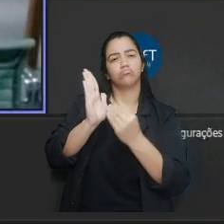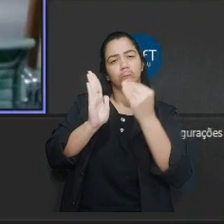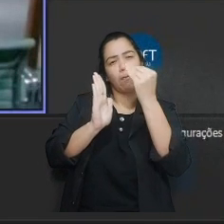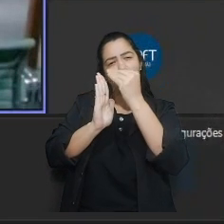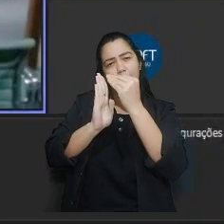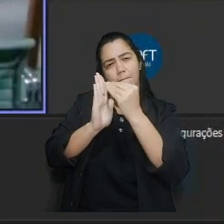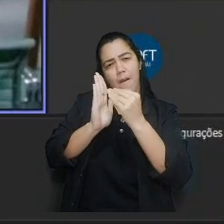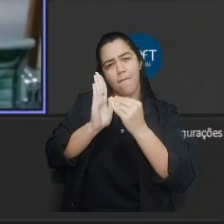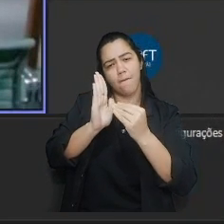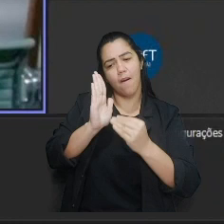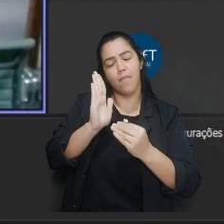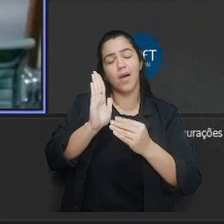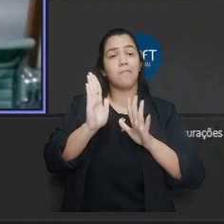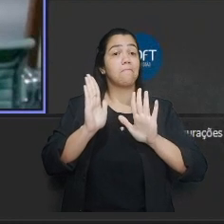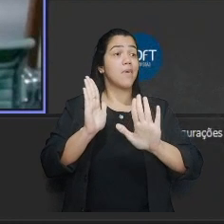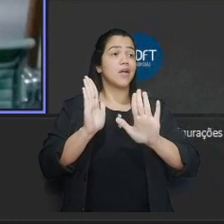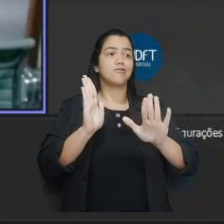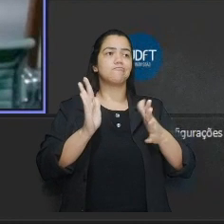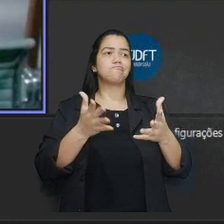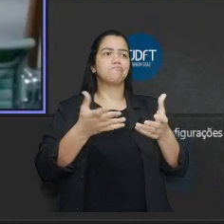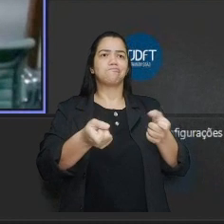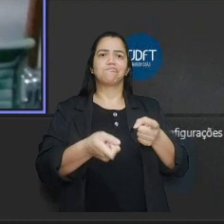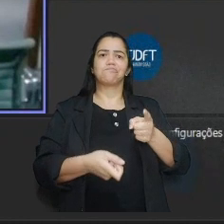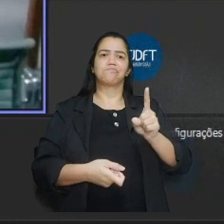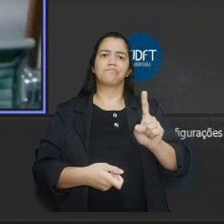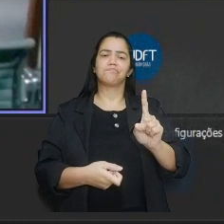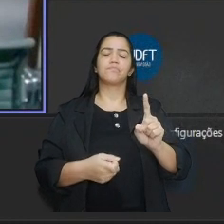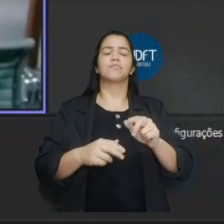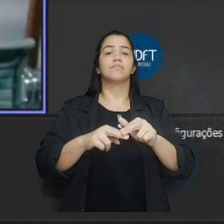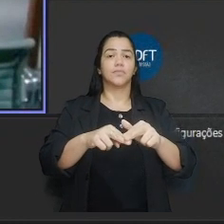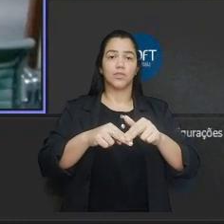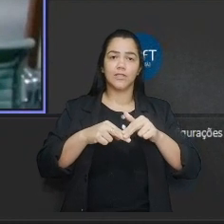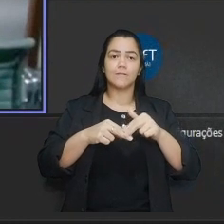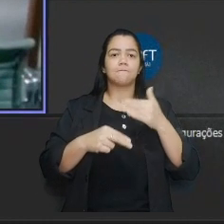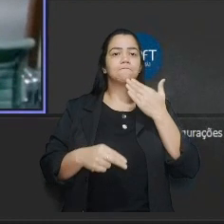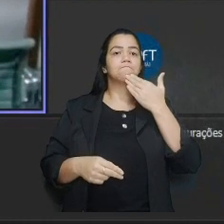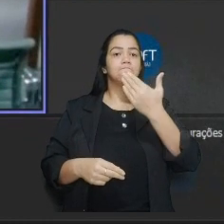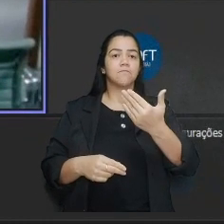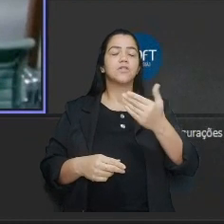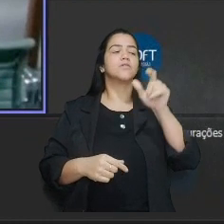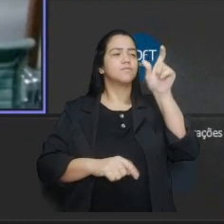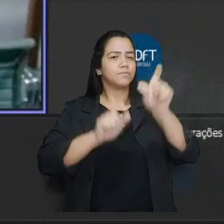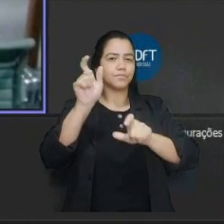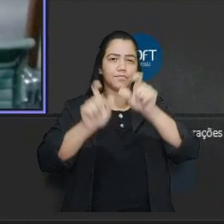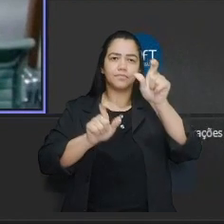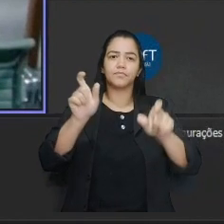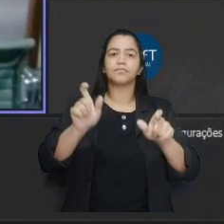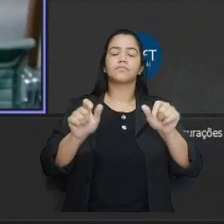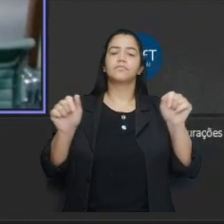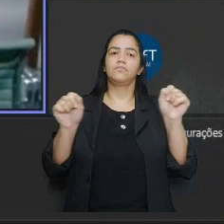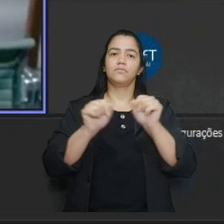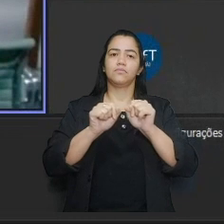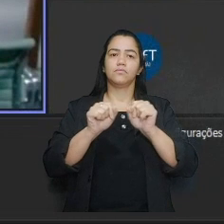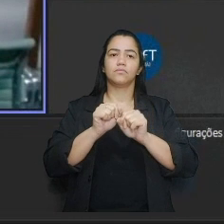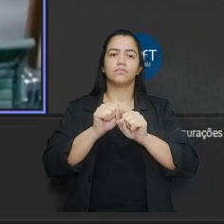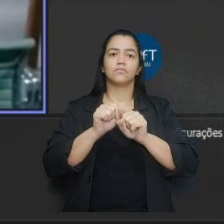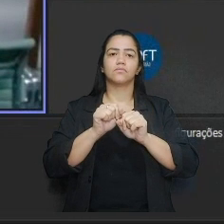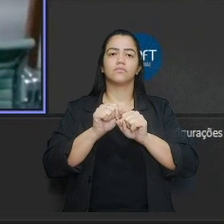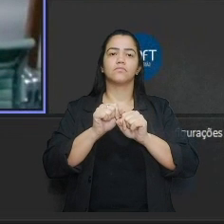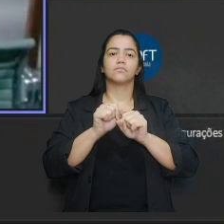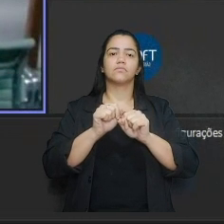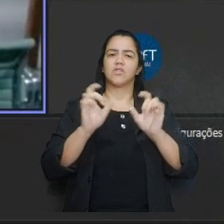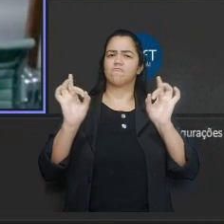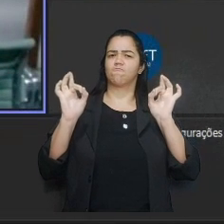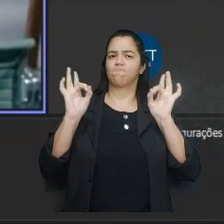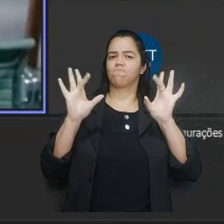todo instruído os autos, mas foi julgado improcedente. Então, o apelo de Vossas